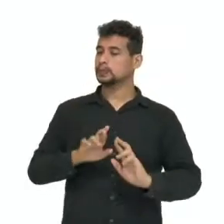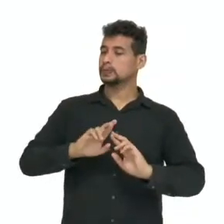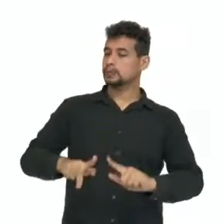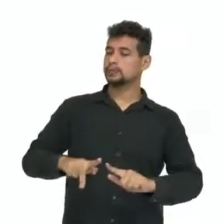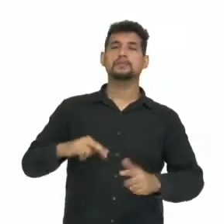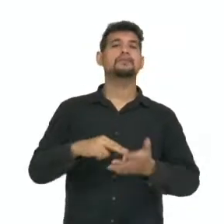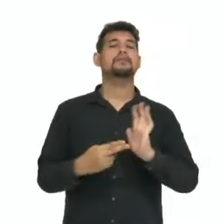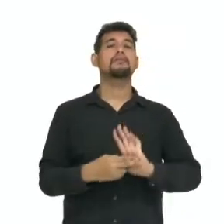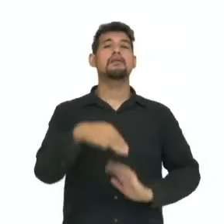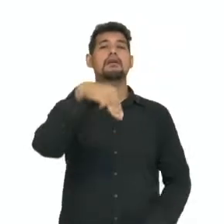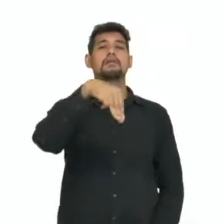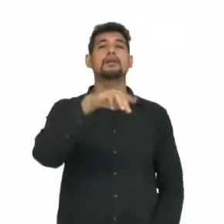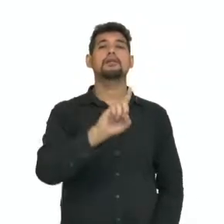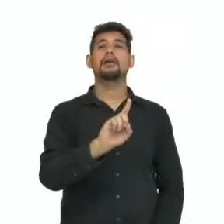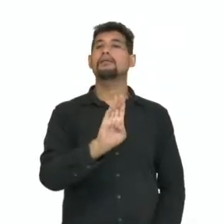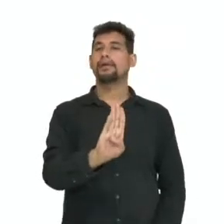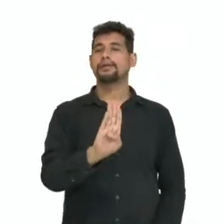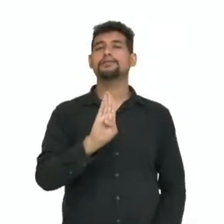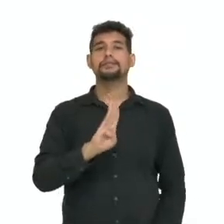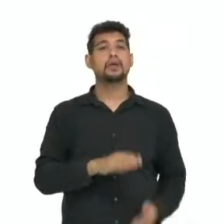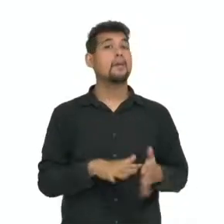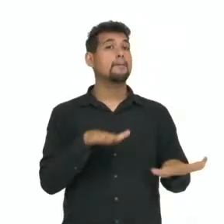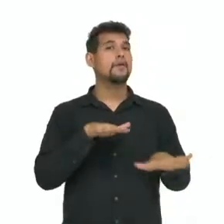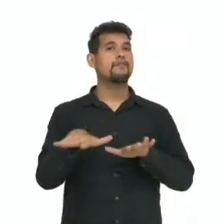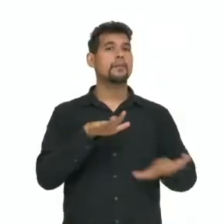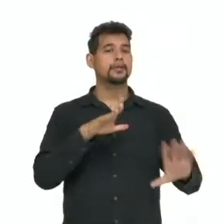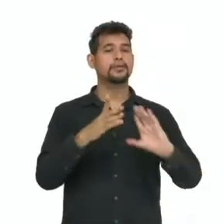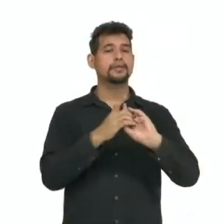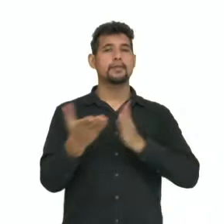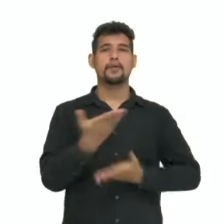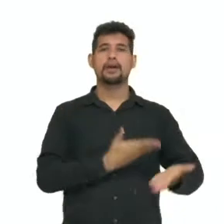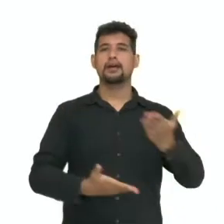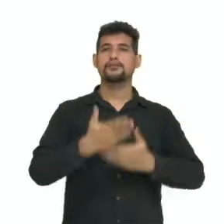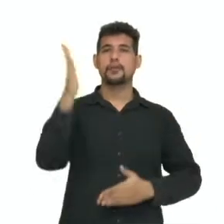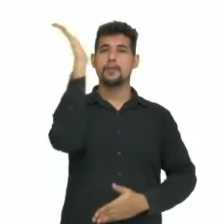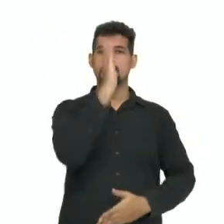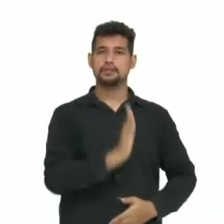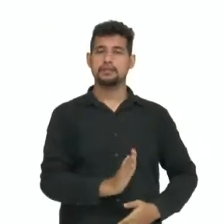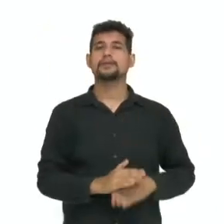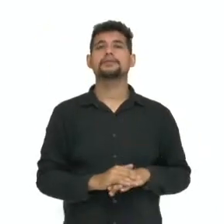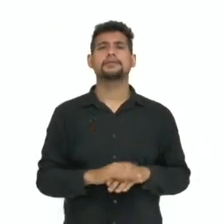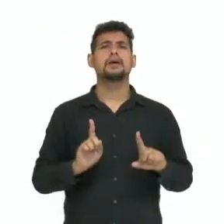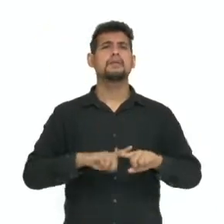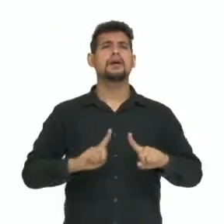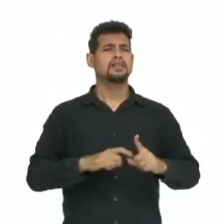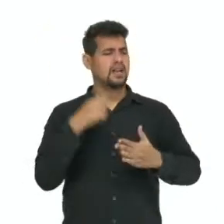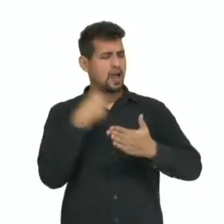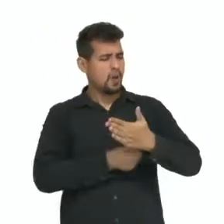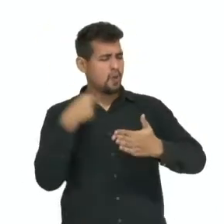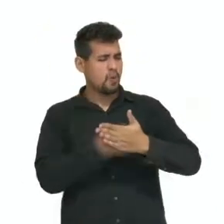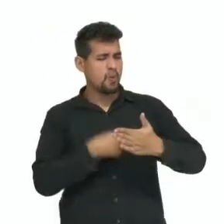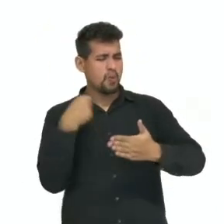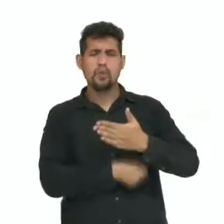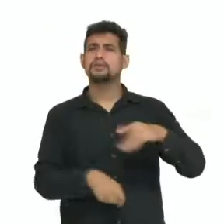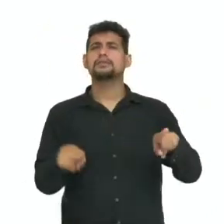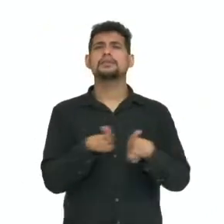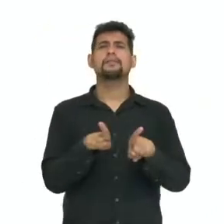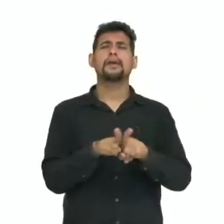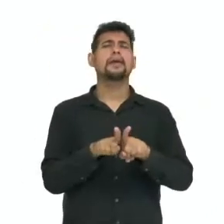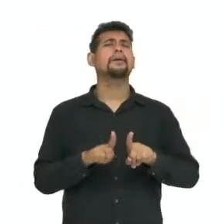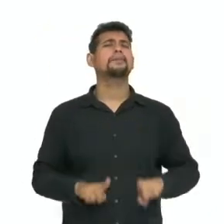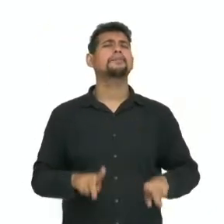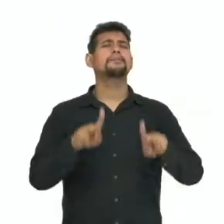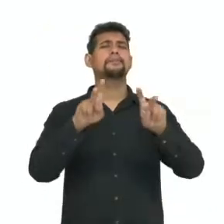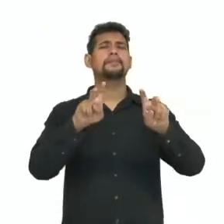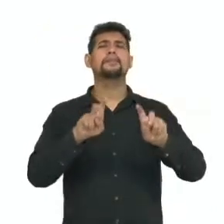o MDB, Movimento Democrático Brasileiro. E essa luta aí pela anistia foi